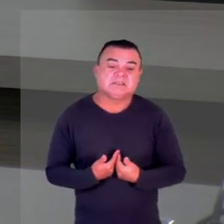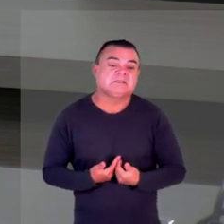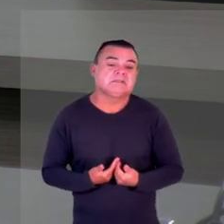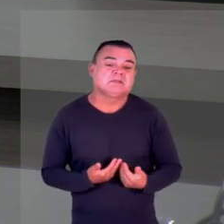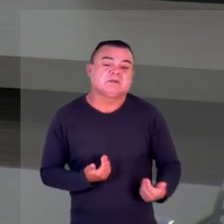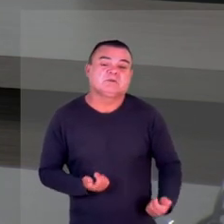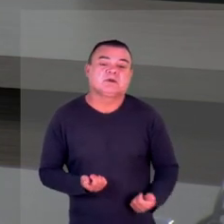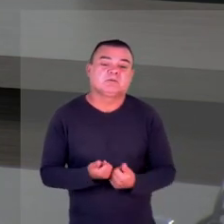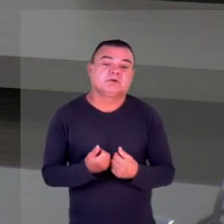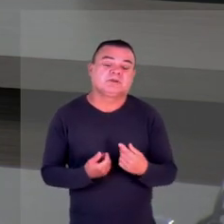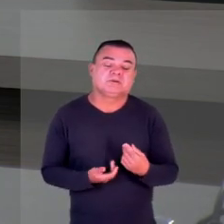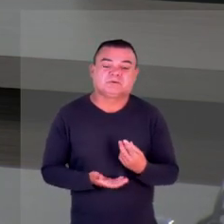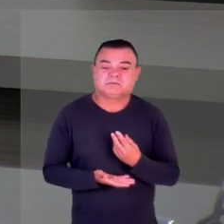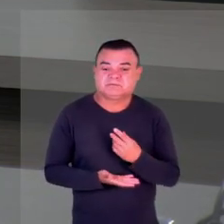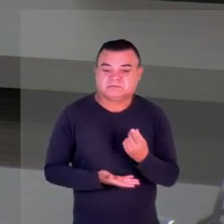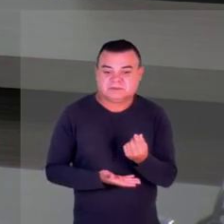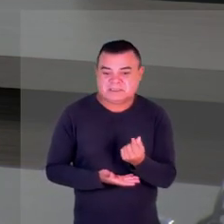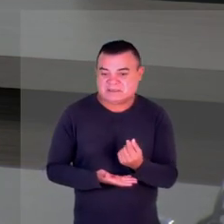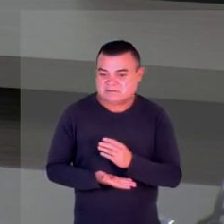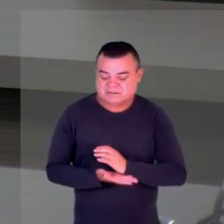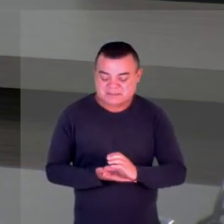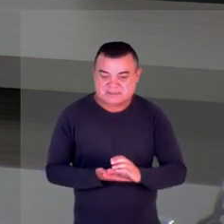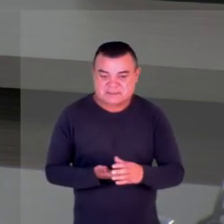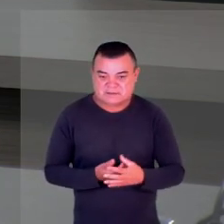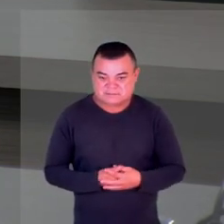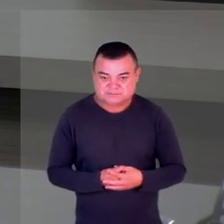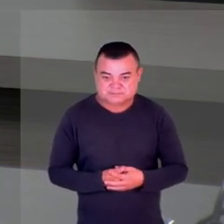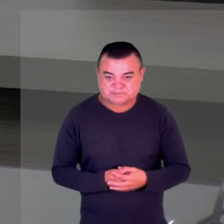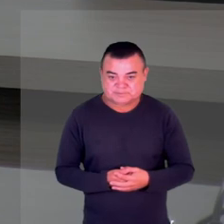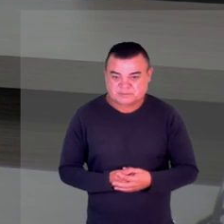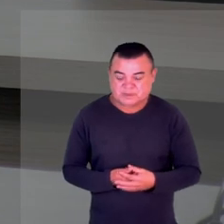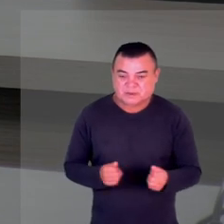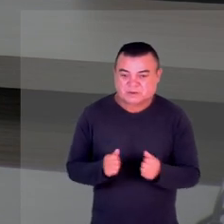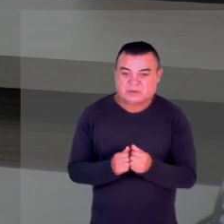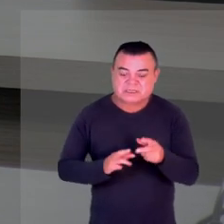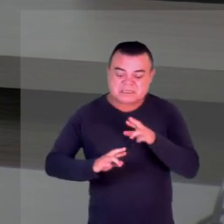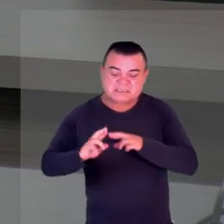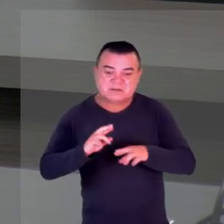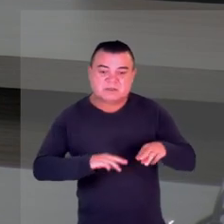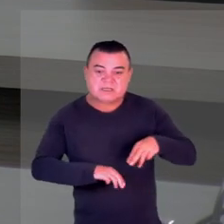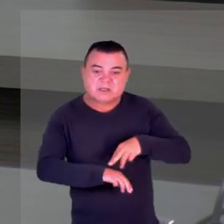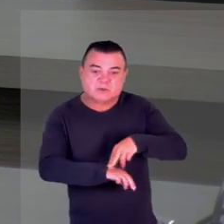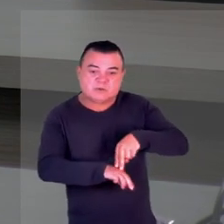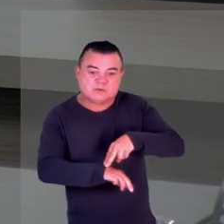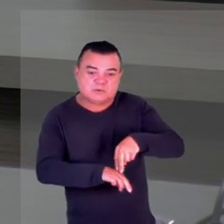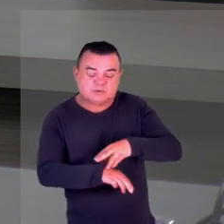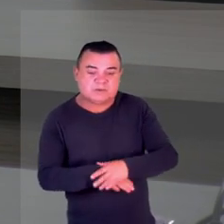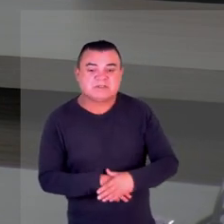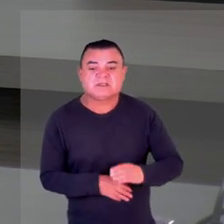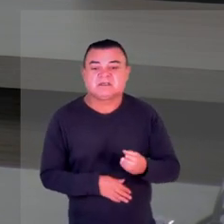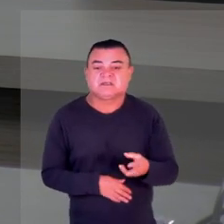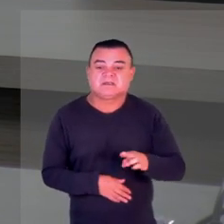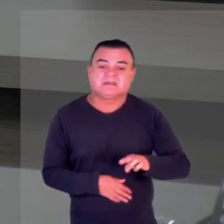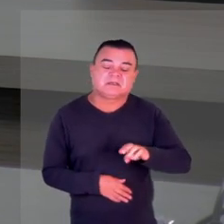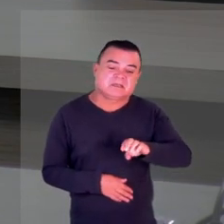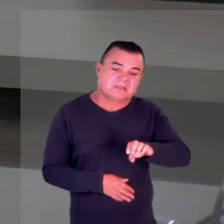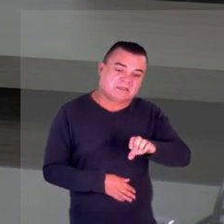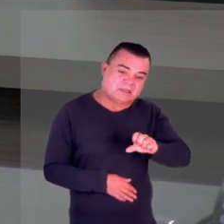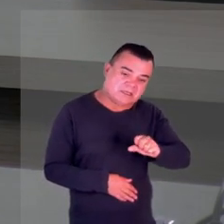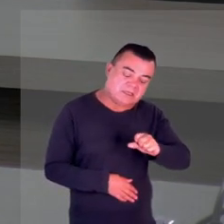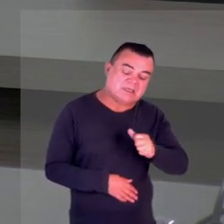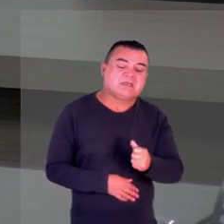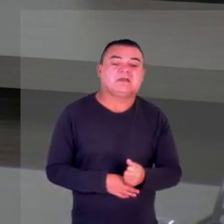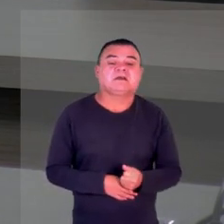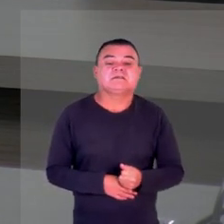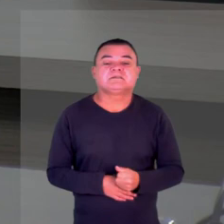para para aderirem ao sisan por exemplo com relação ao suas né a gente sabe por exemplo um creas um Cras ou um